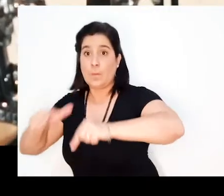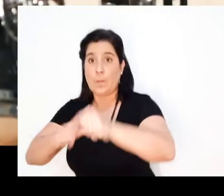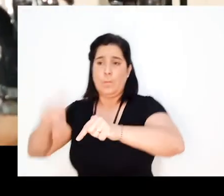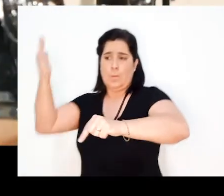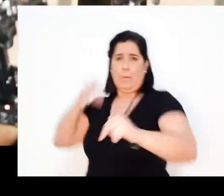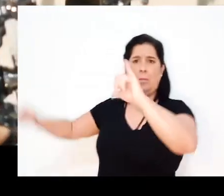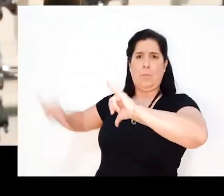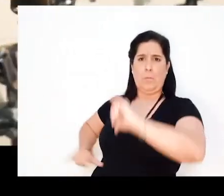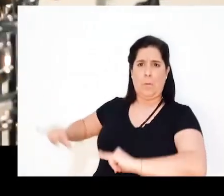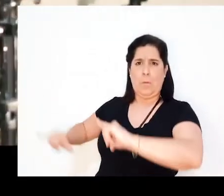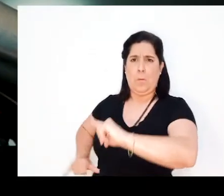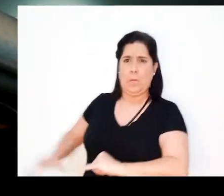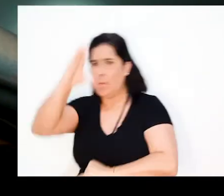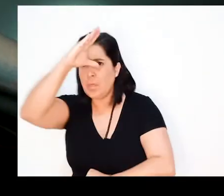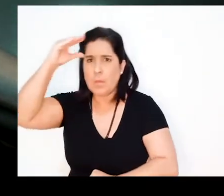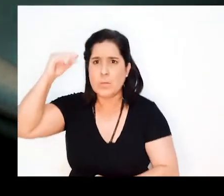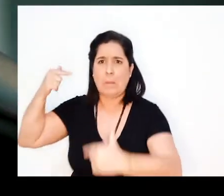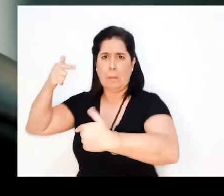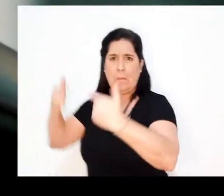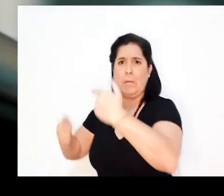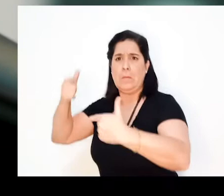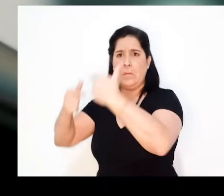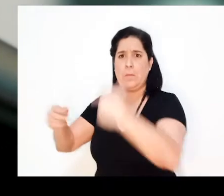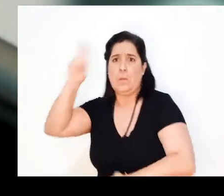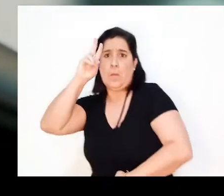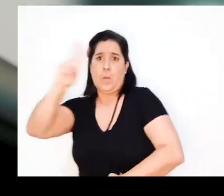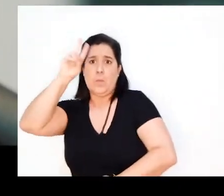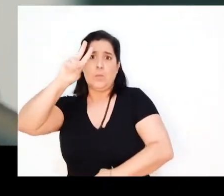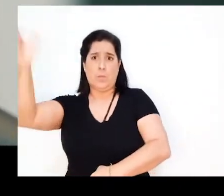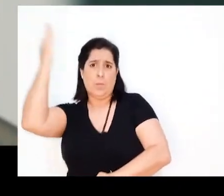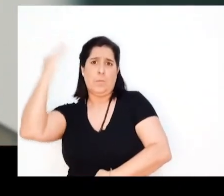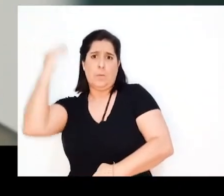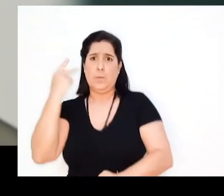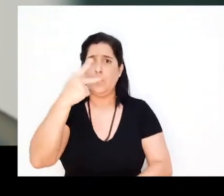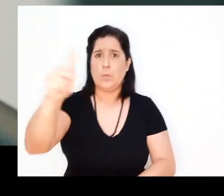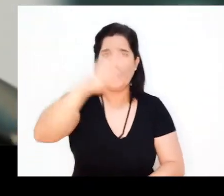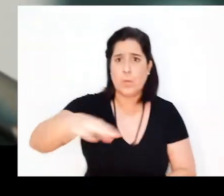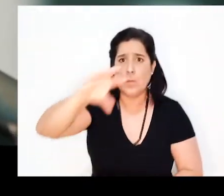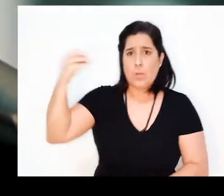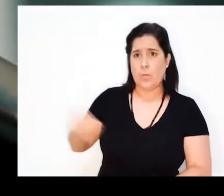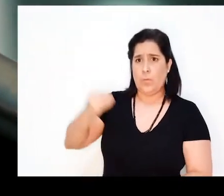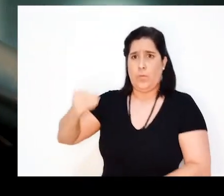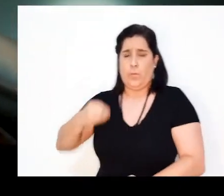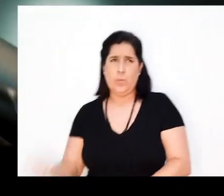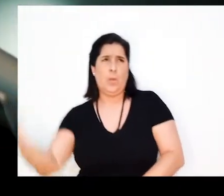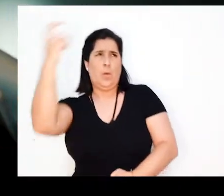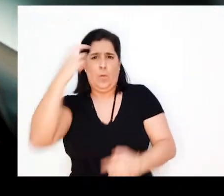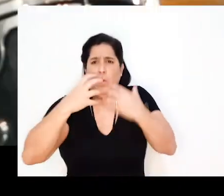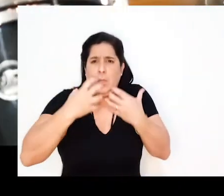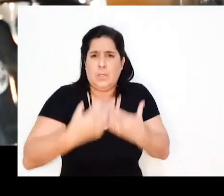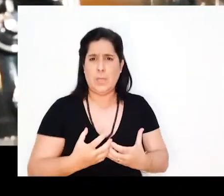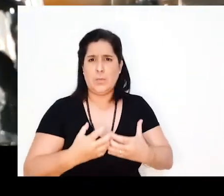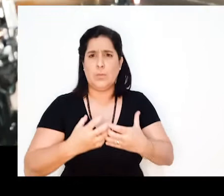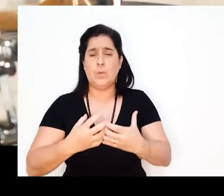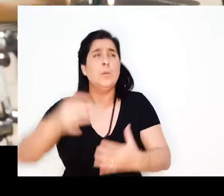Serviço pesado, história sofrida que não apagava seu foco de guerra. Na história valia sua terra, de onde vivia a